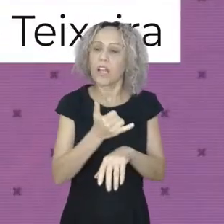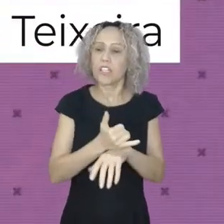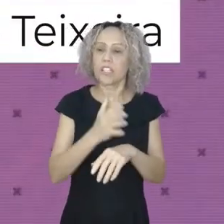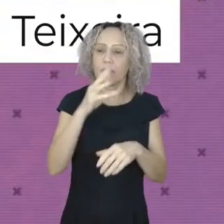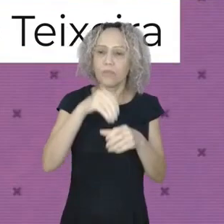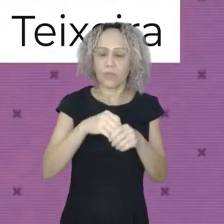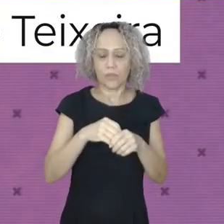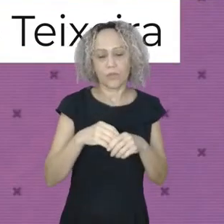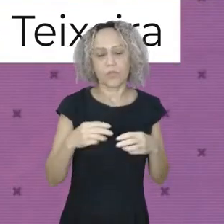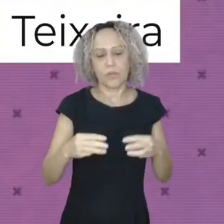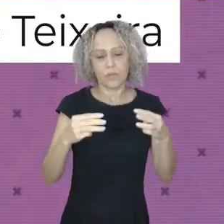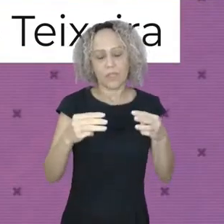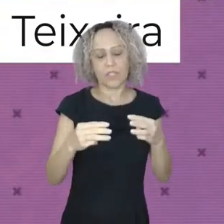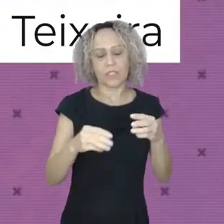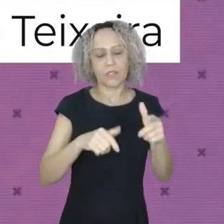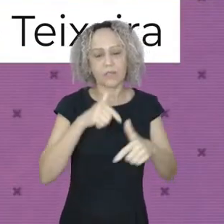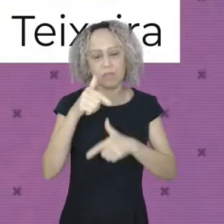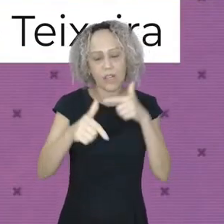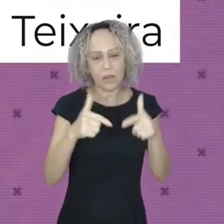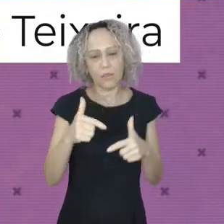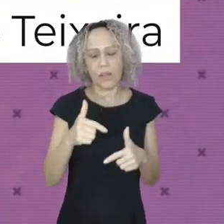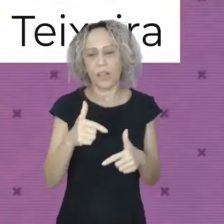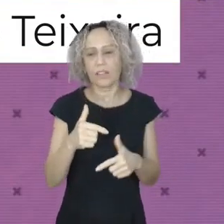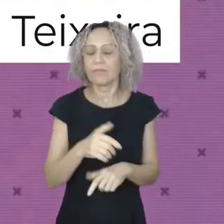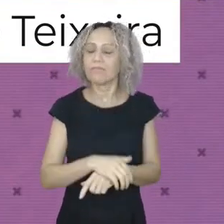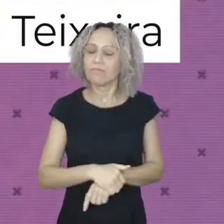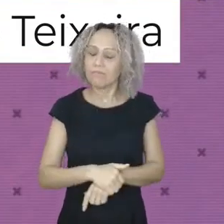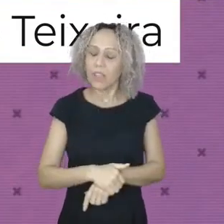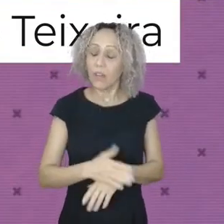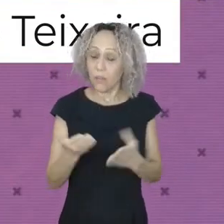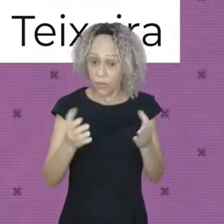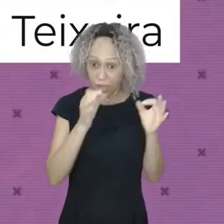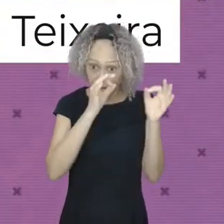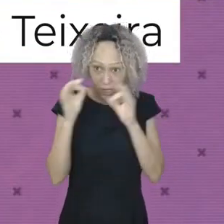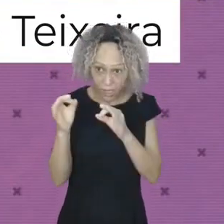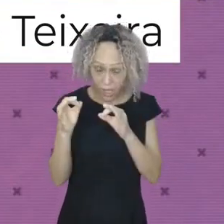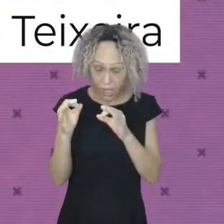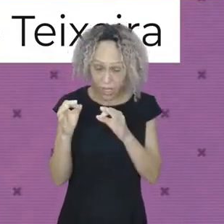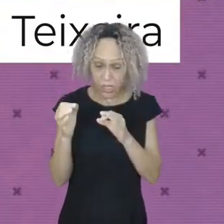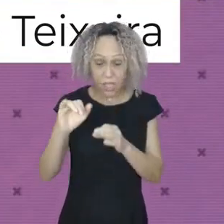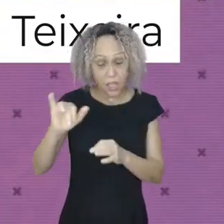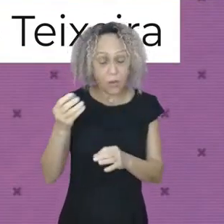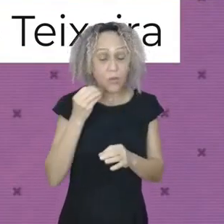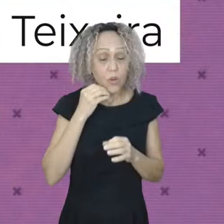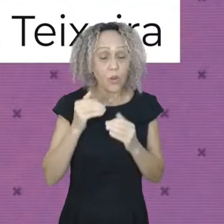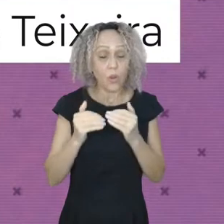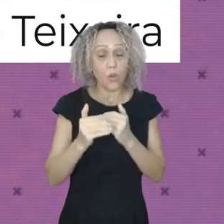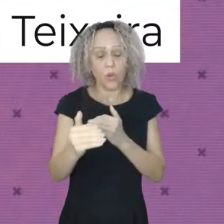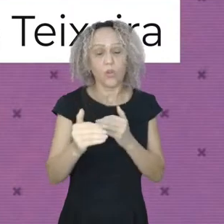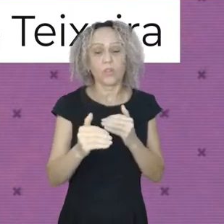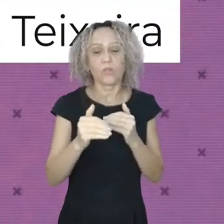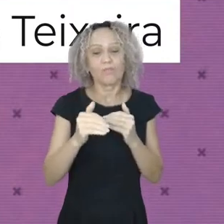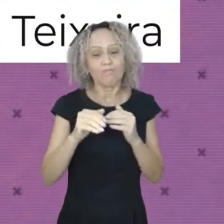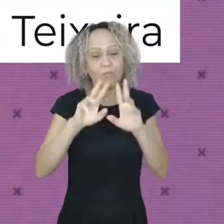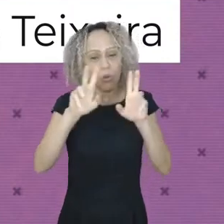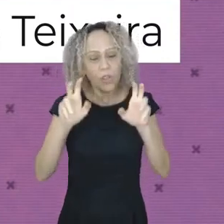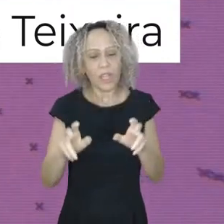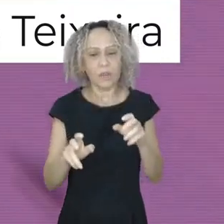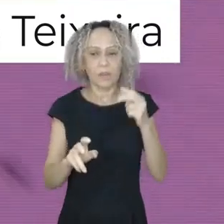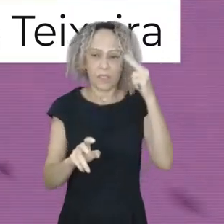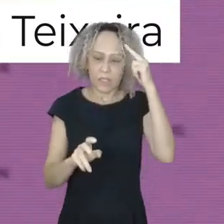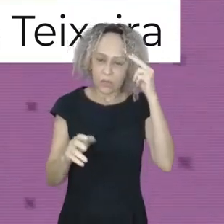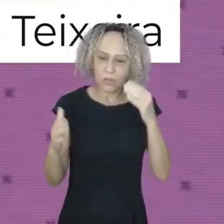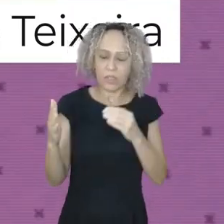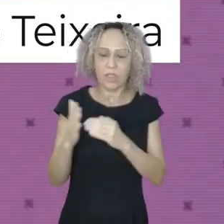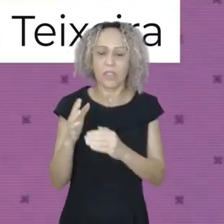Lene Teixeira. Fique ligada e não perca os próximos temas do TV Elas por Elas Formação, que é de segunda a sexta-feira, sempre às